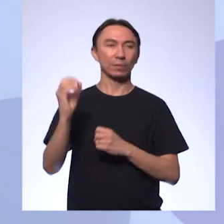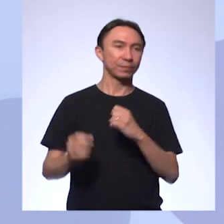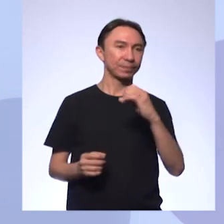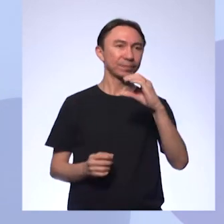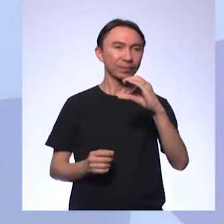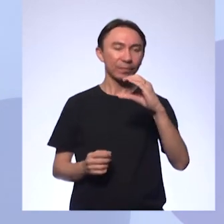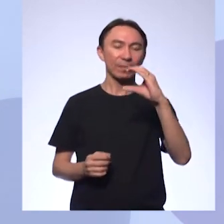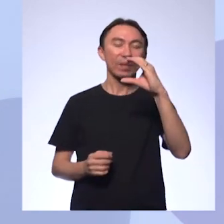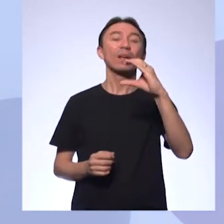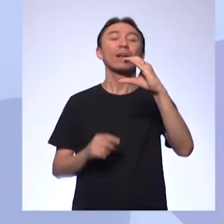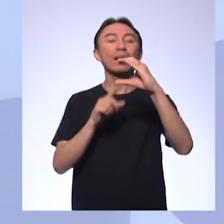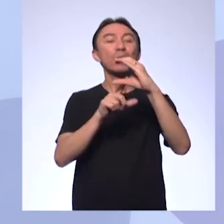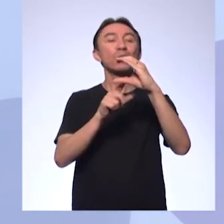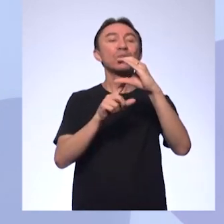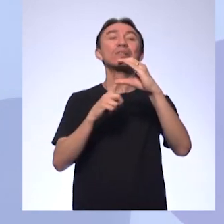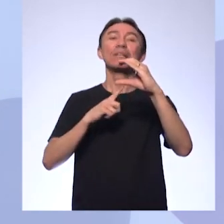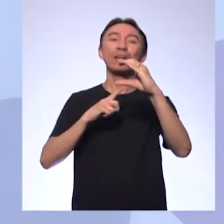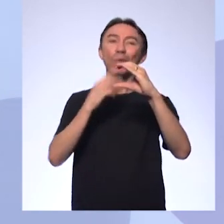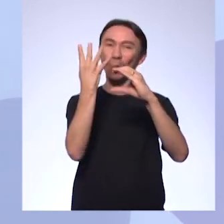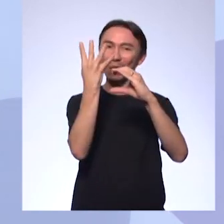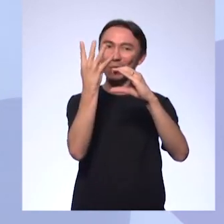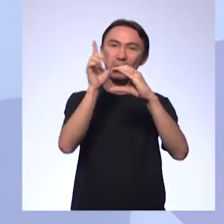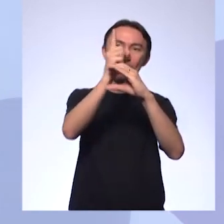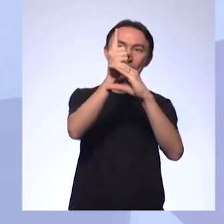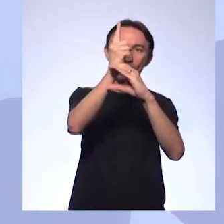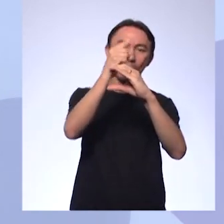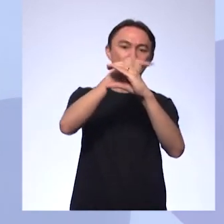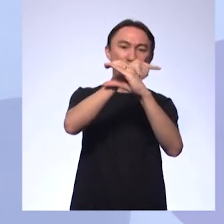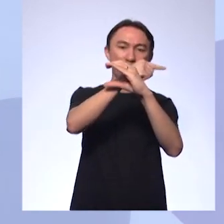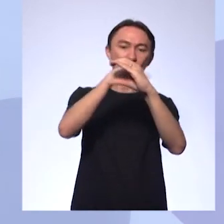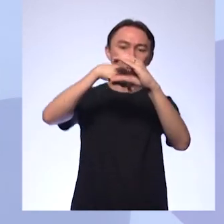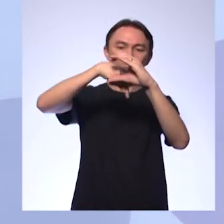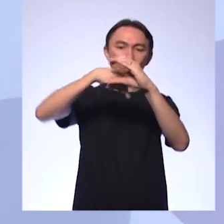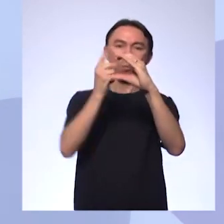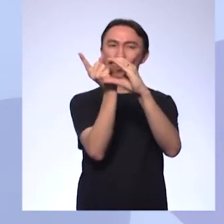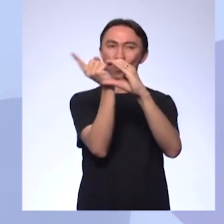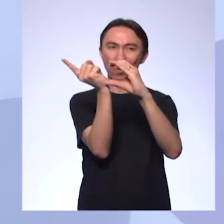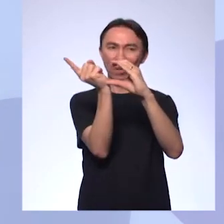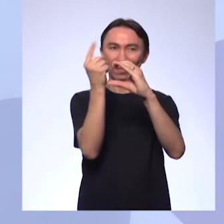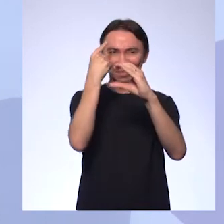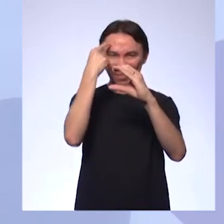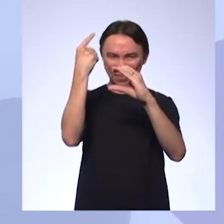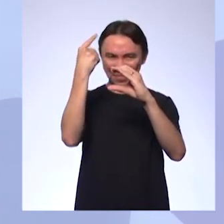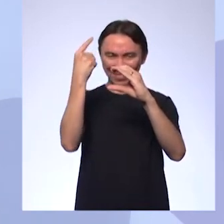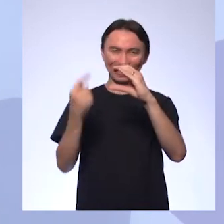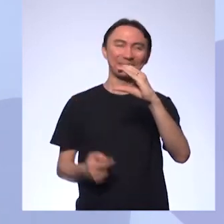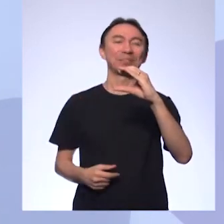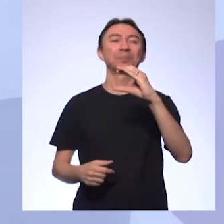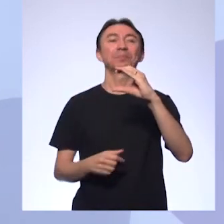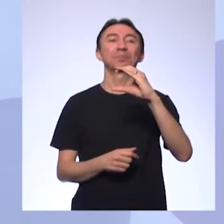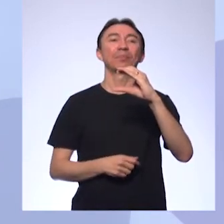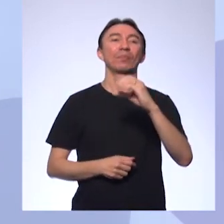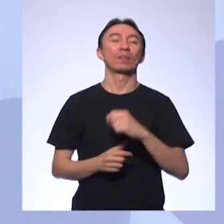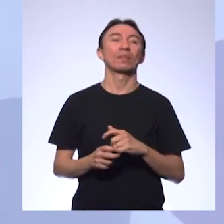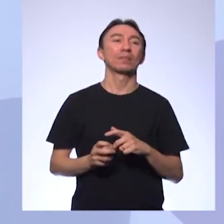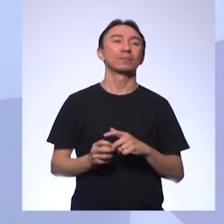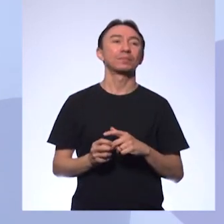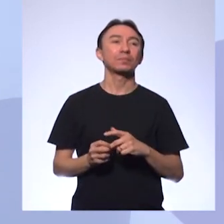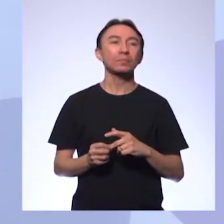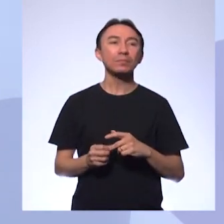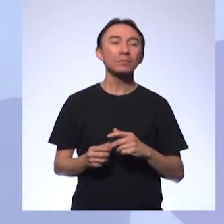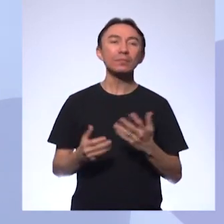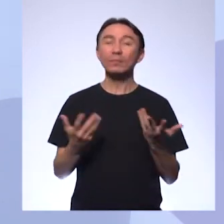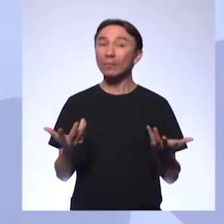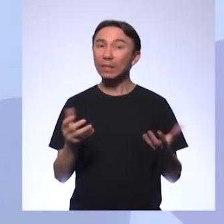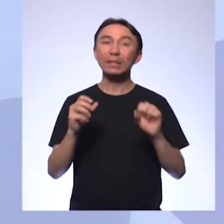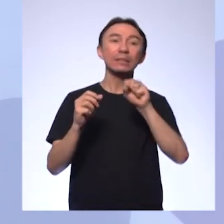faz 4 ligações, lembram disso? Né? O carbono tem que fazer 4 ligações, tá ok? Então,